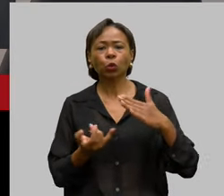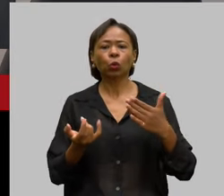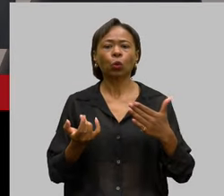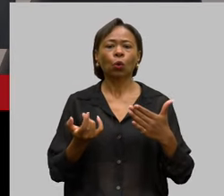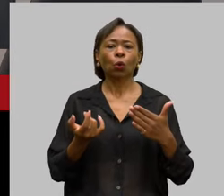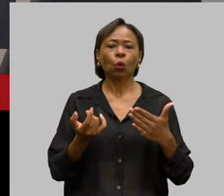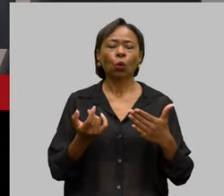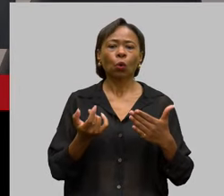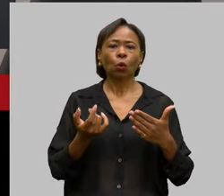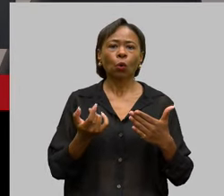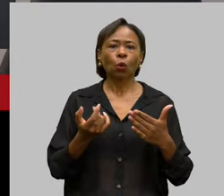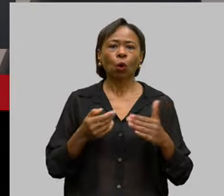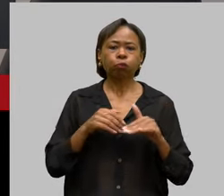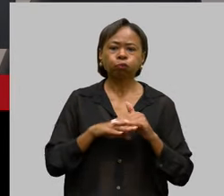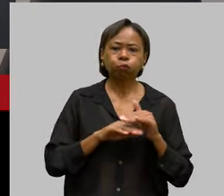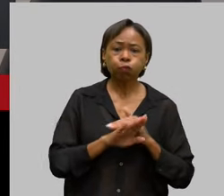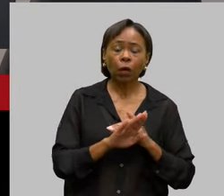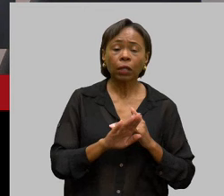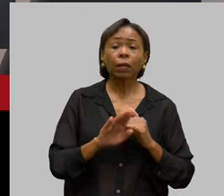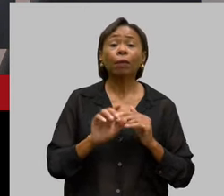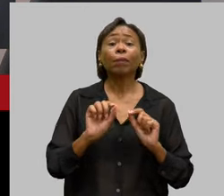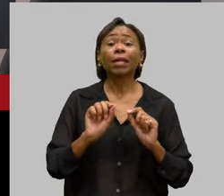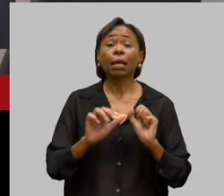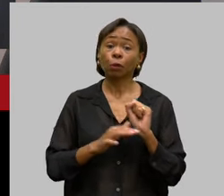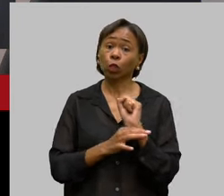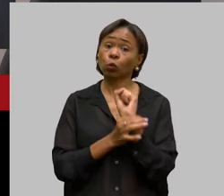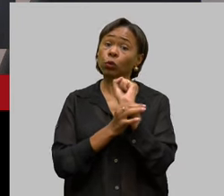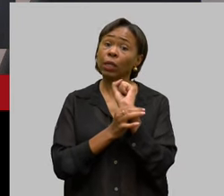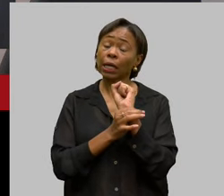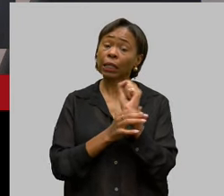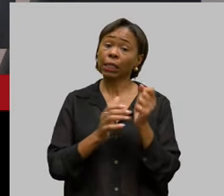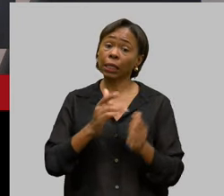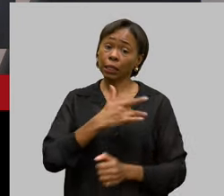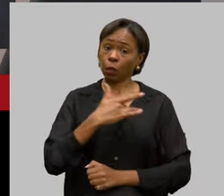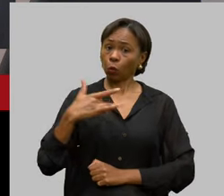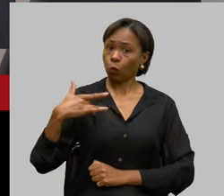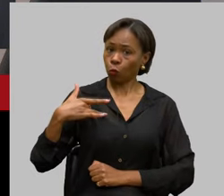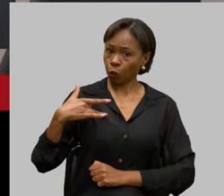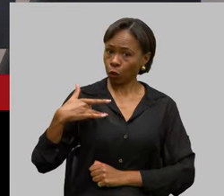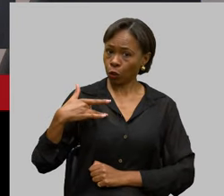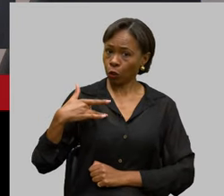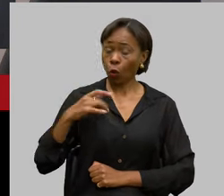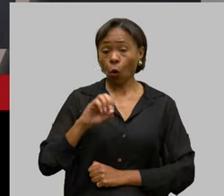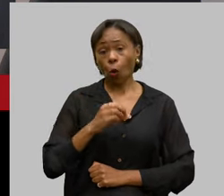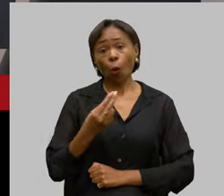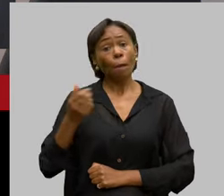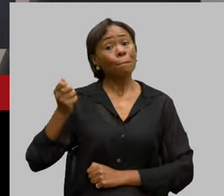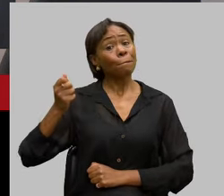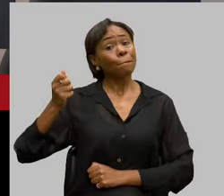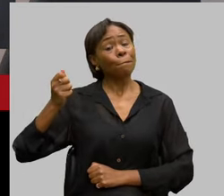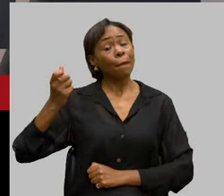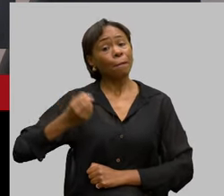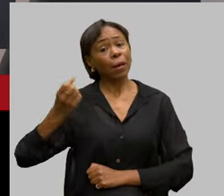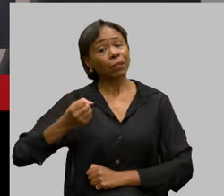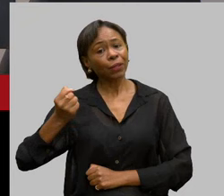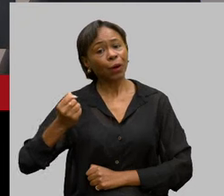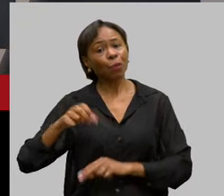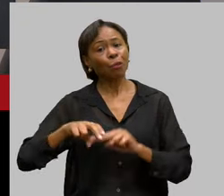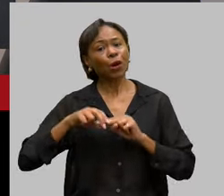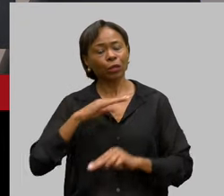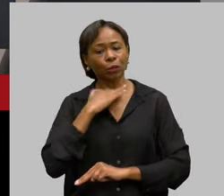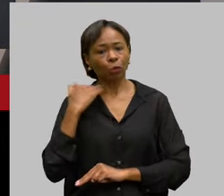relativa à saúde social né ou até mesmo a pensão por morte mas não algo que viesse a capitalizar